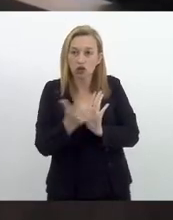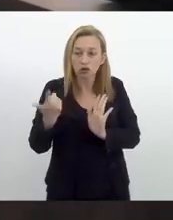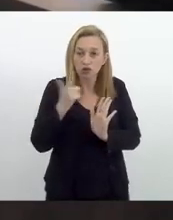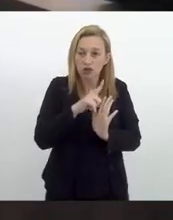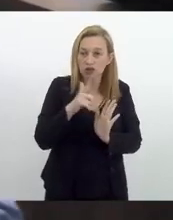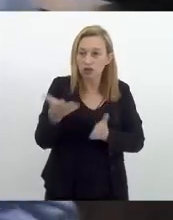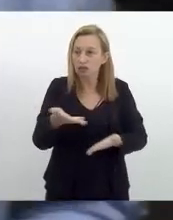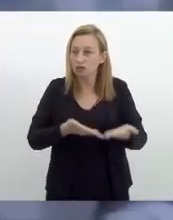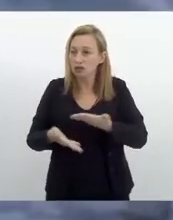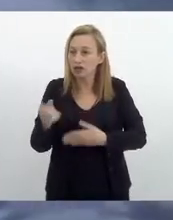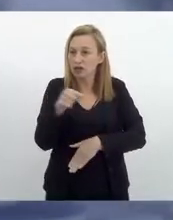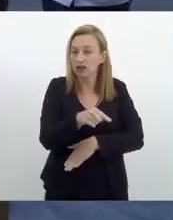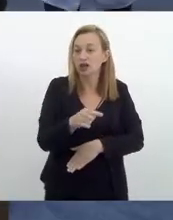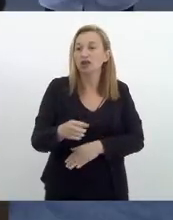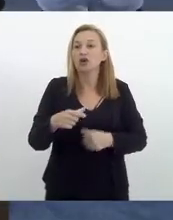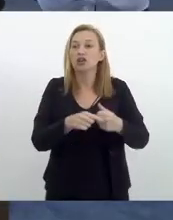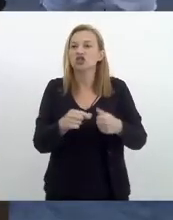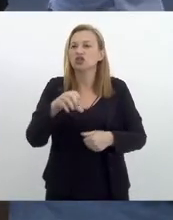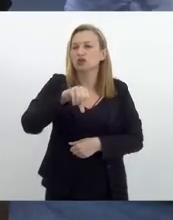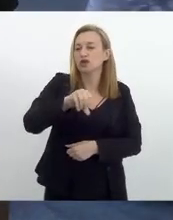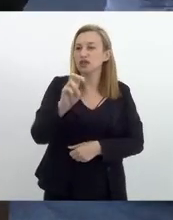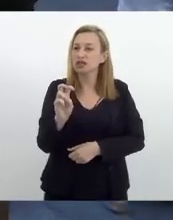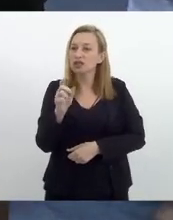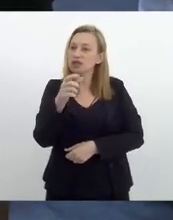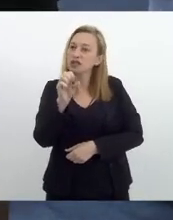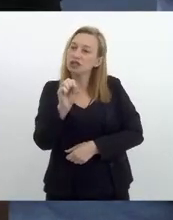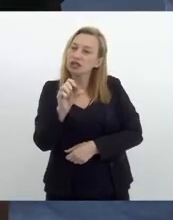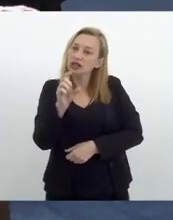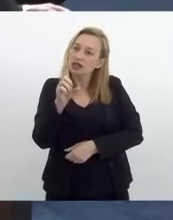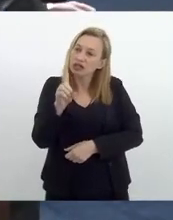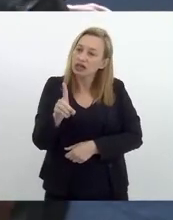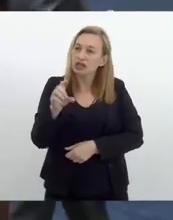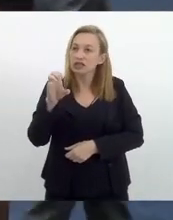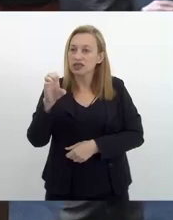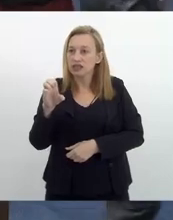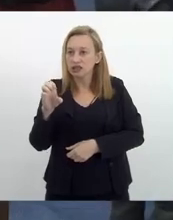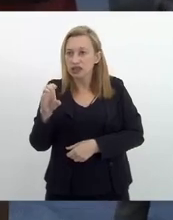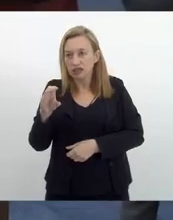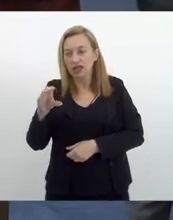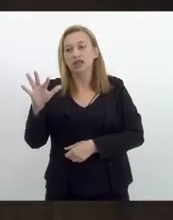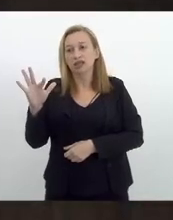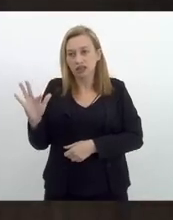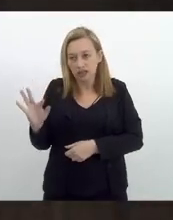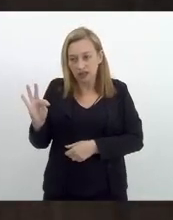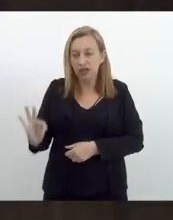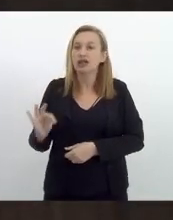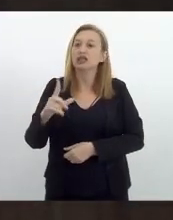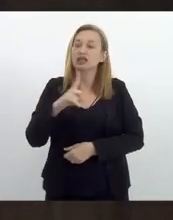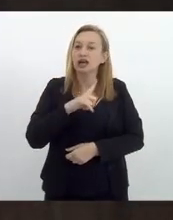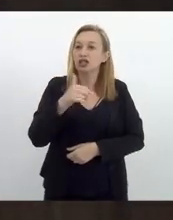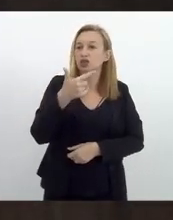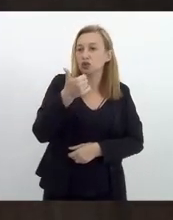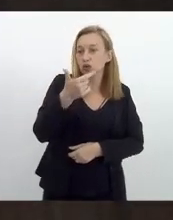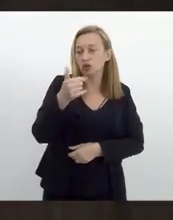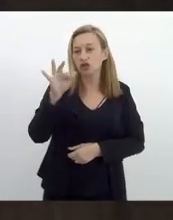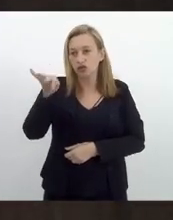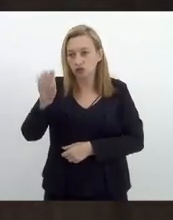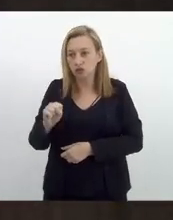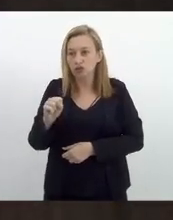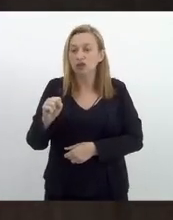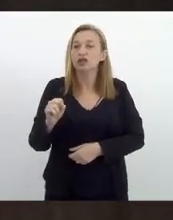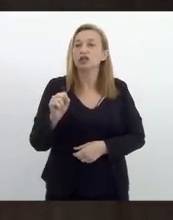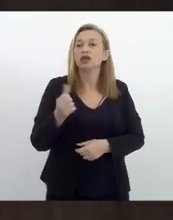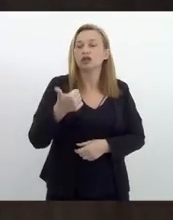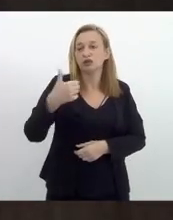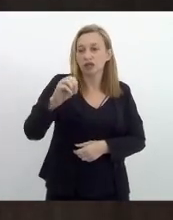pactuar aqui. No artigo 95 da DCT, senhor presidente, tem 12 fundos e o 12º é o Fundo Estadual de Combate à